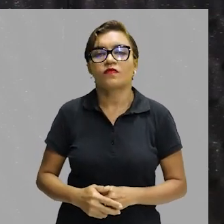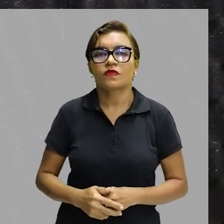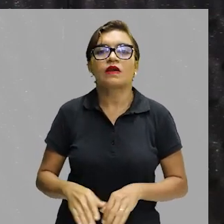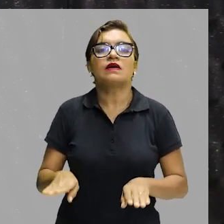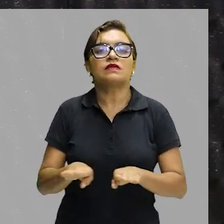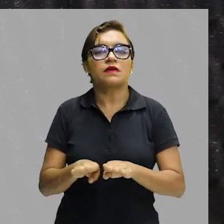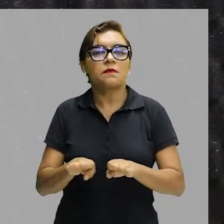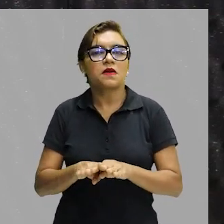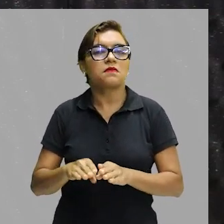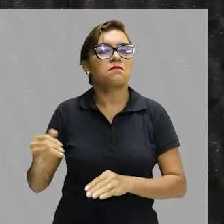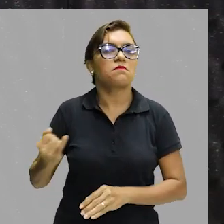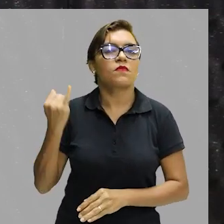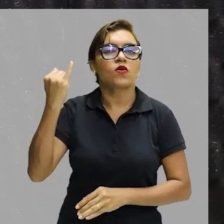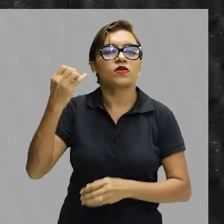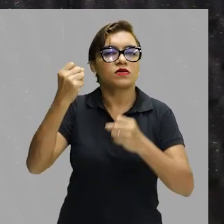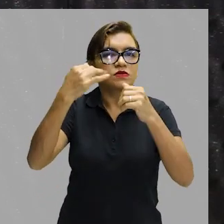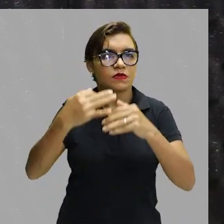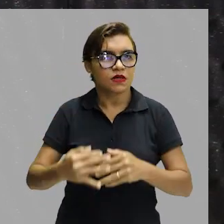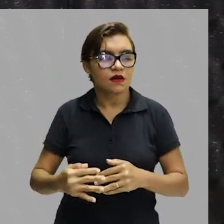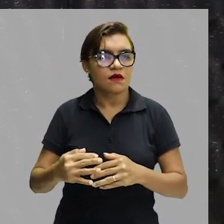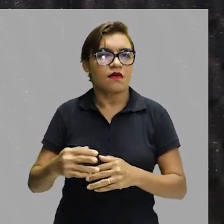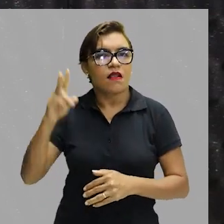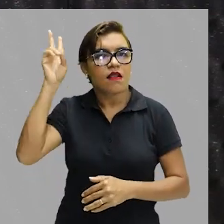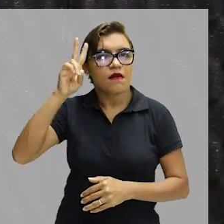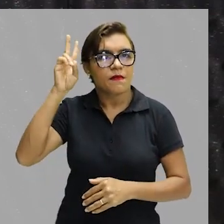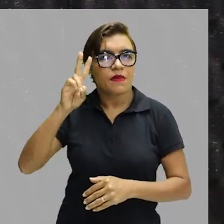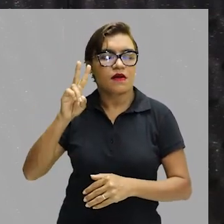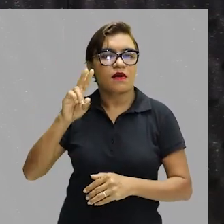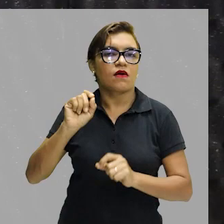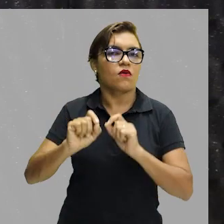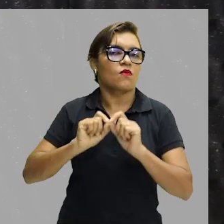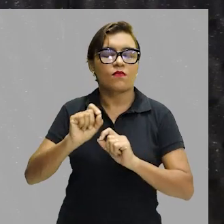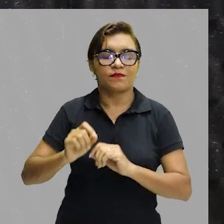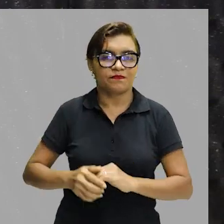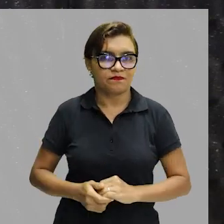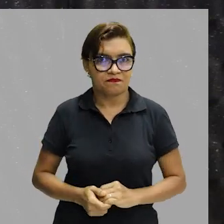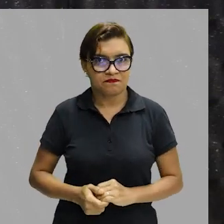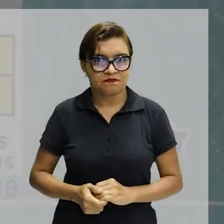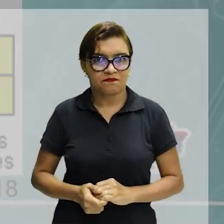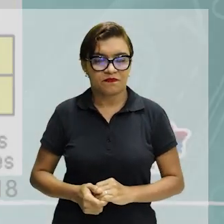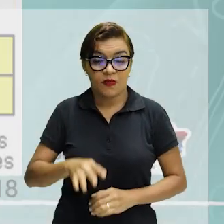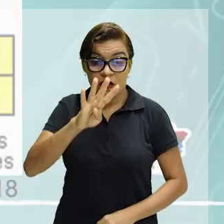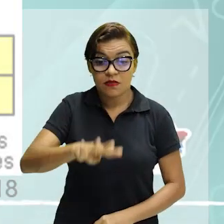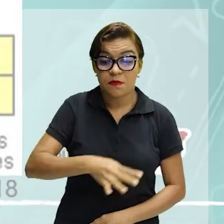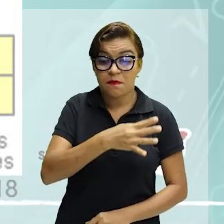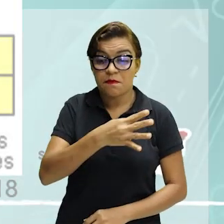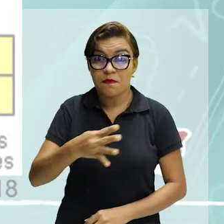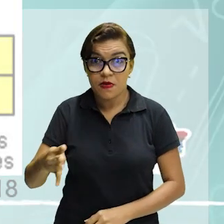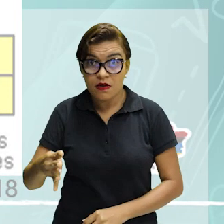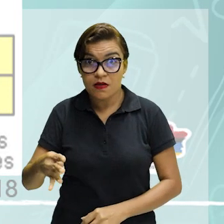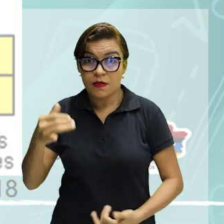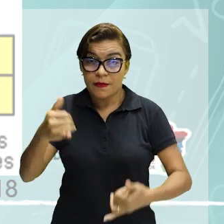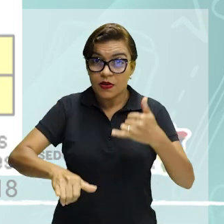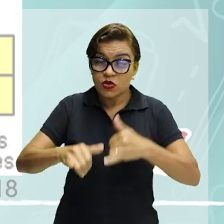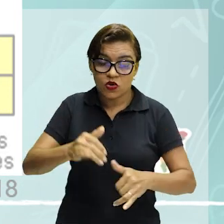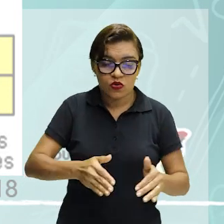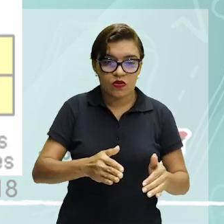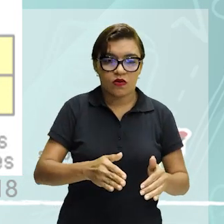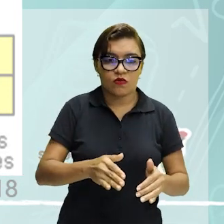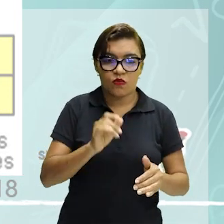gente precisa relembrar sobre a tabela periódica. A tabela periódica ela está organizada em